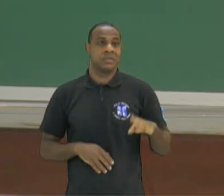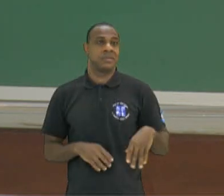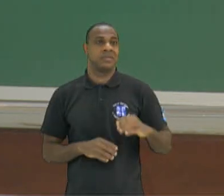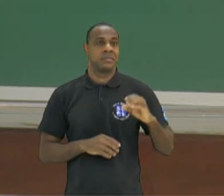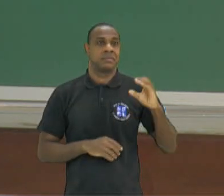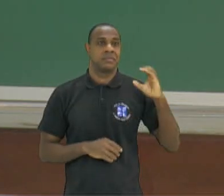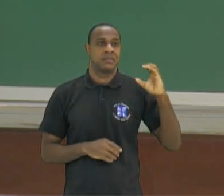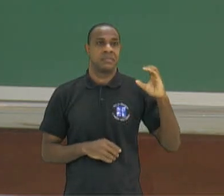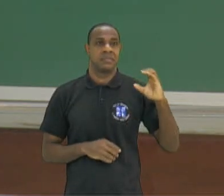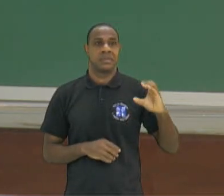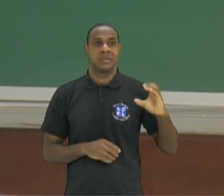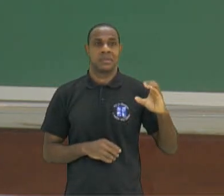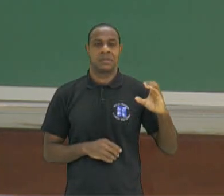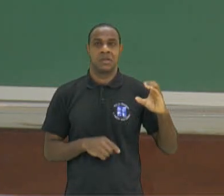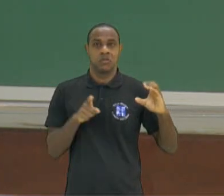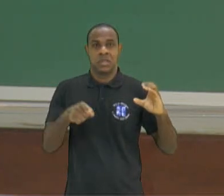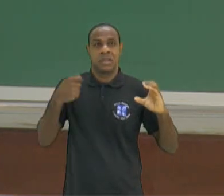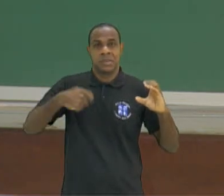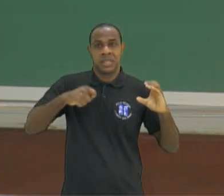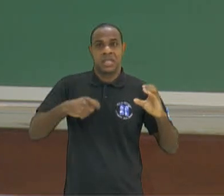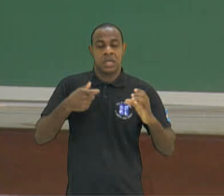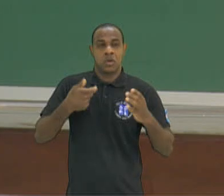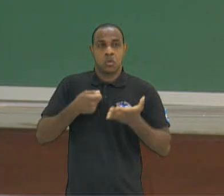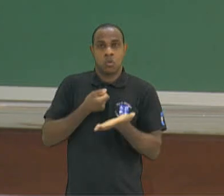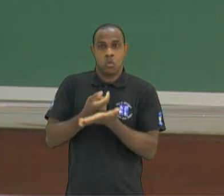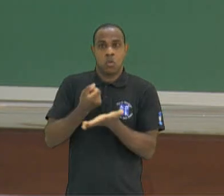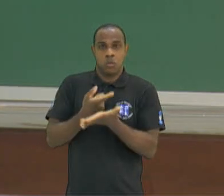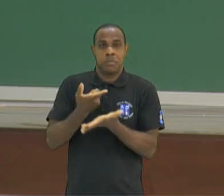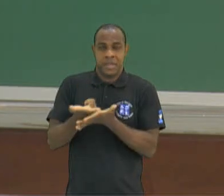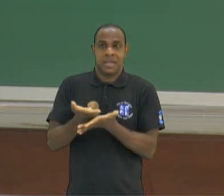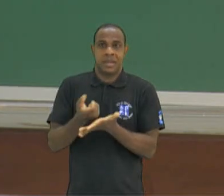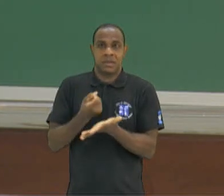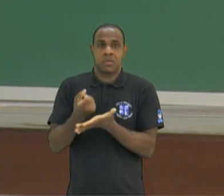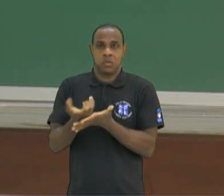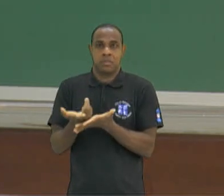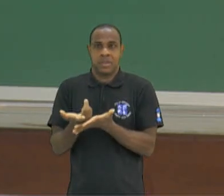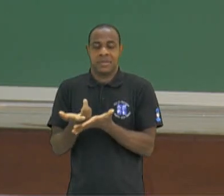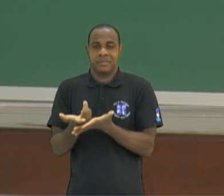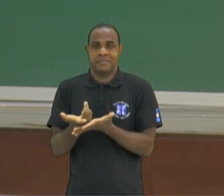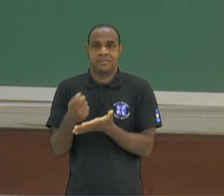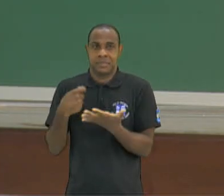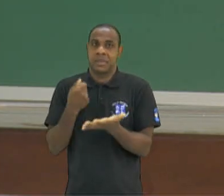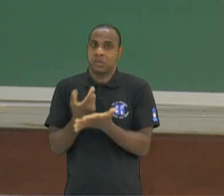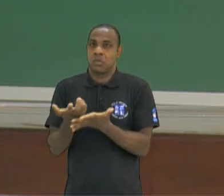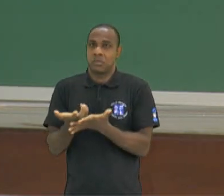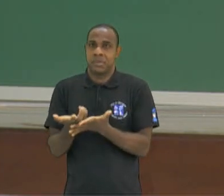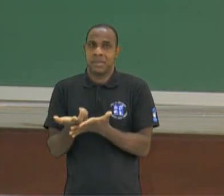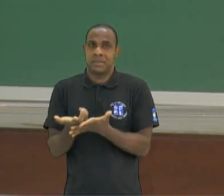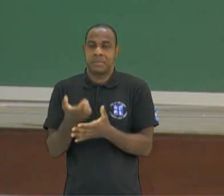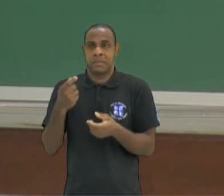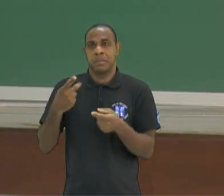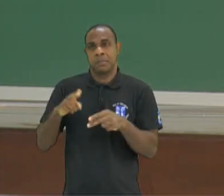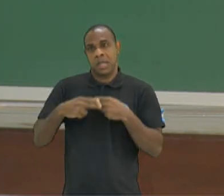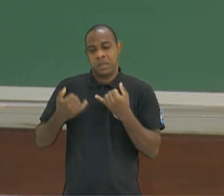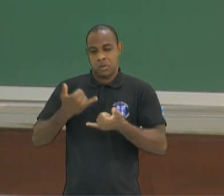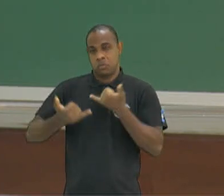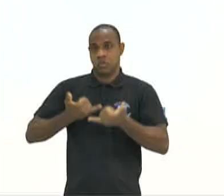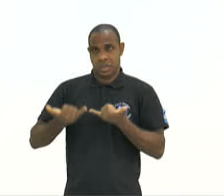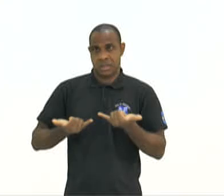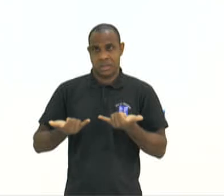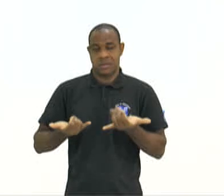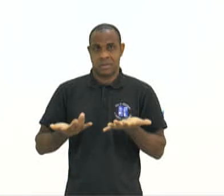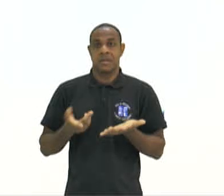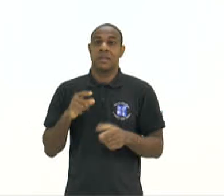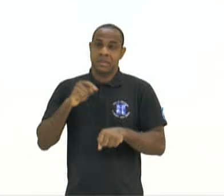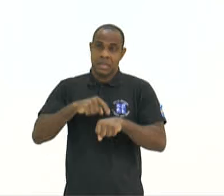premium account to play it. Você deve comprar uma conta premium para poder jogar o, para poder jogar o Tibia? Vou dar um tempinho para vocês responderem,